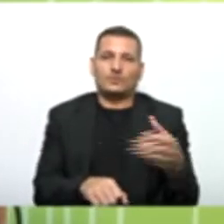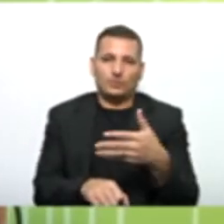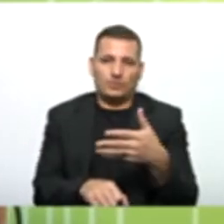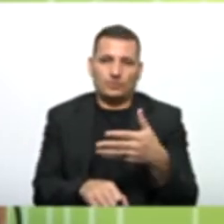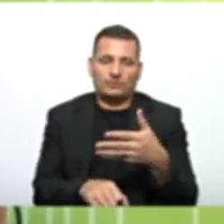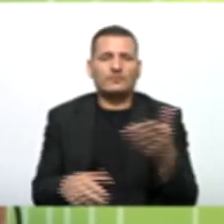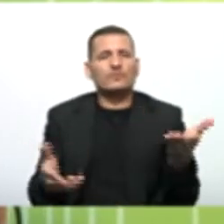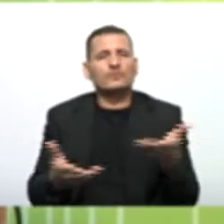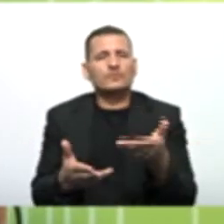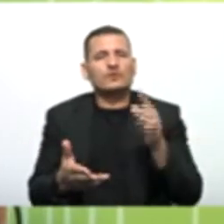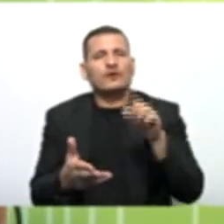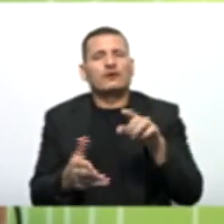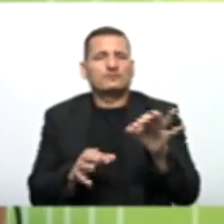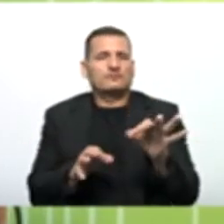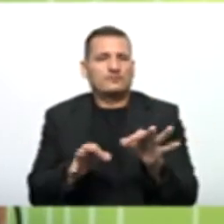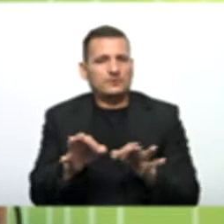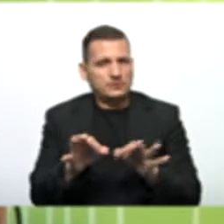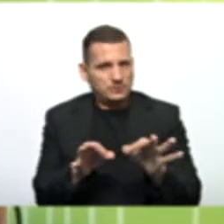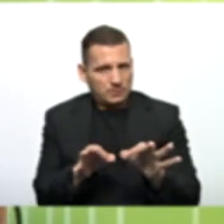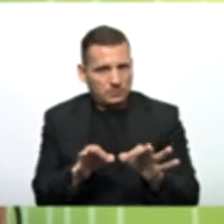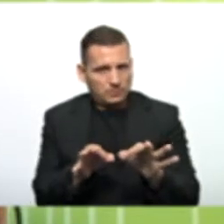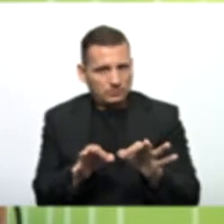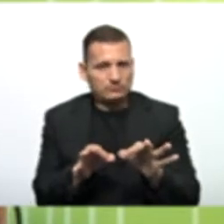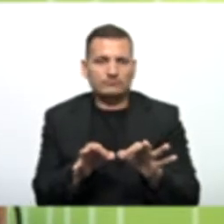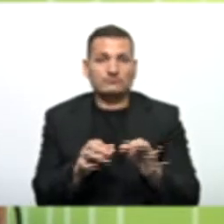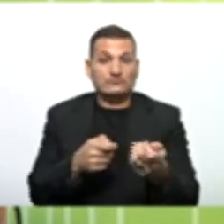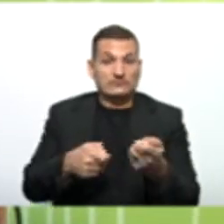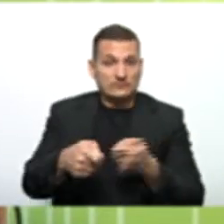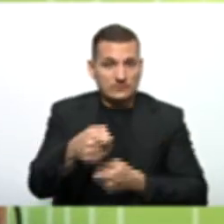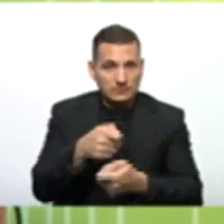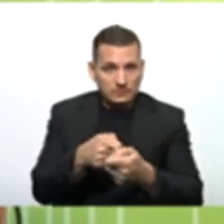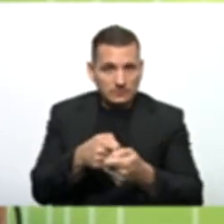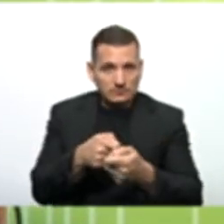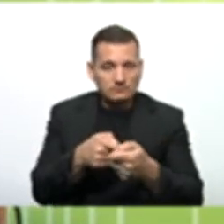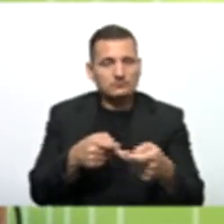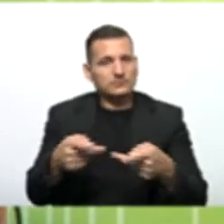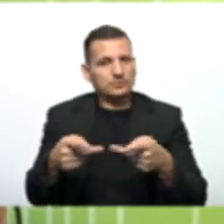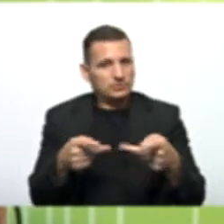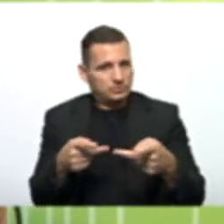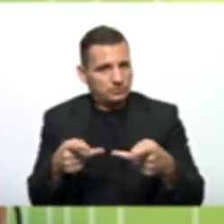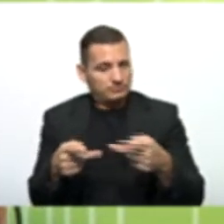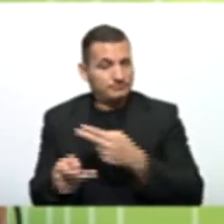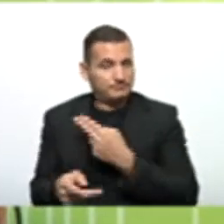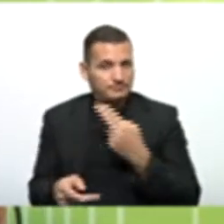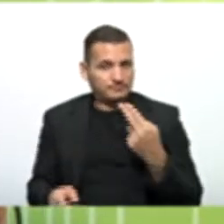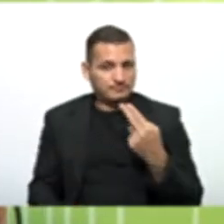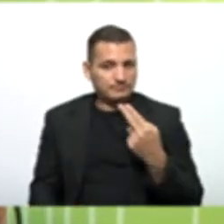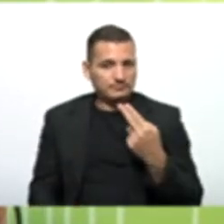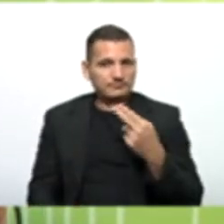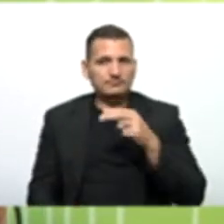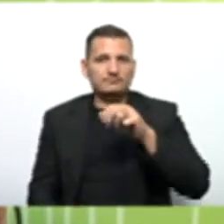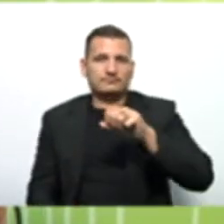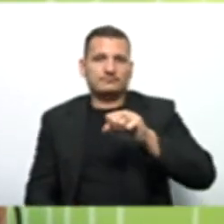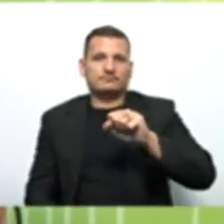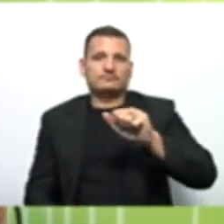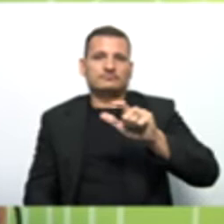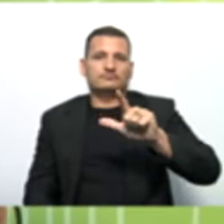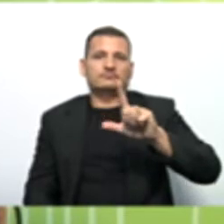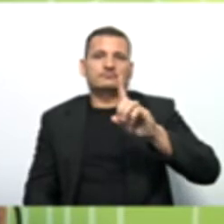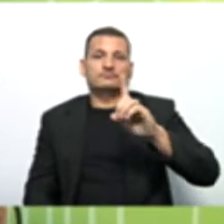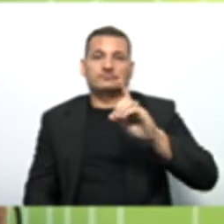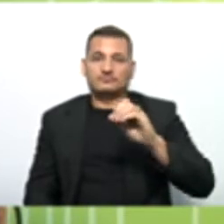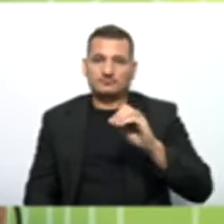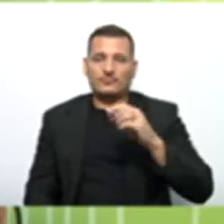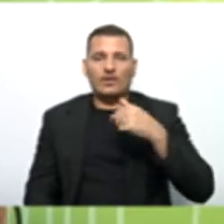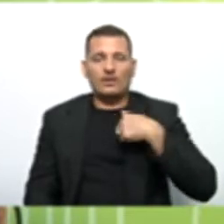de elaboração e gestão de projetos. Antes de tudo, eu vou me apresentar. Eu sou o professor Saulo Souza de Macedo, sou professor da